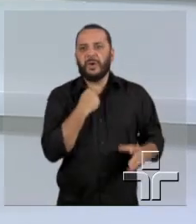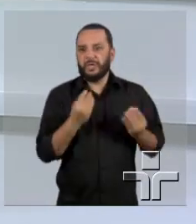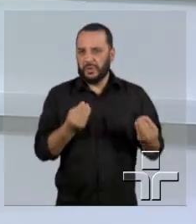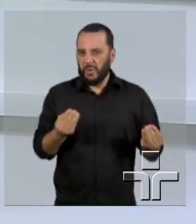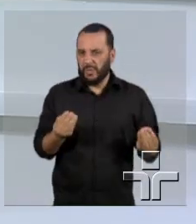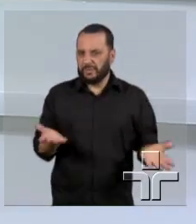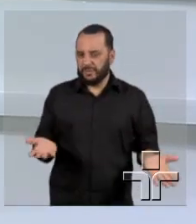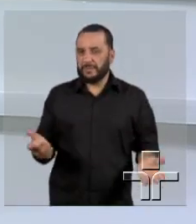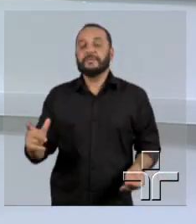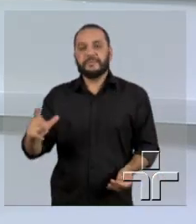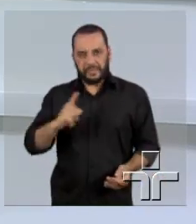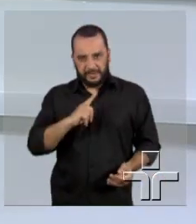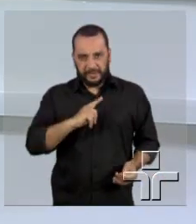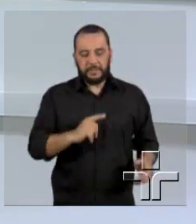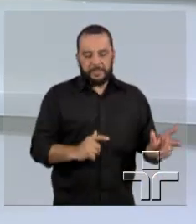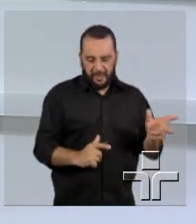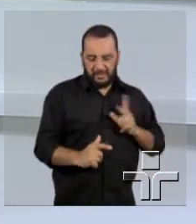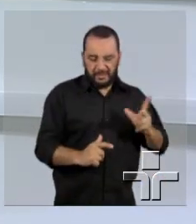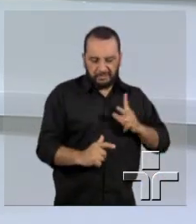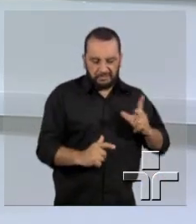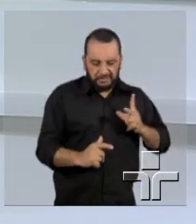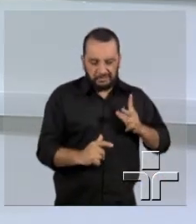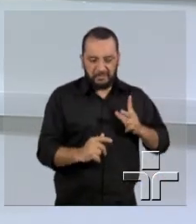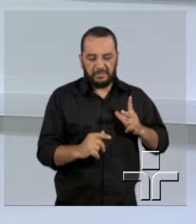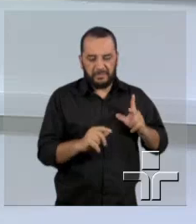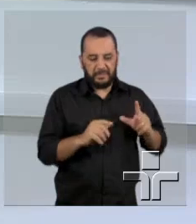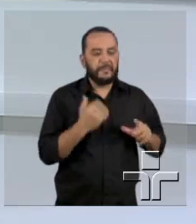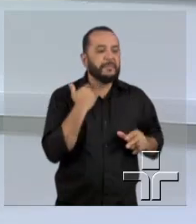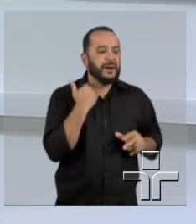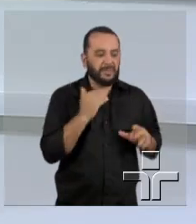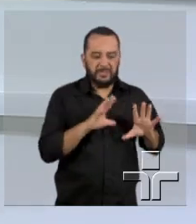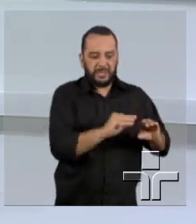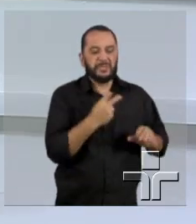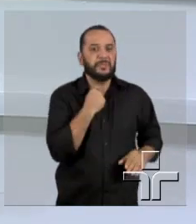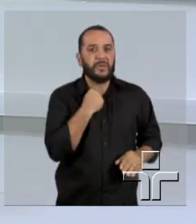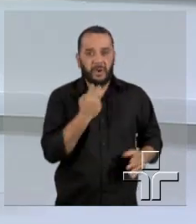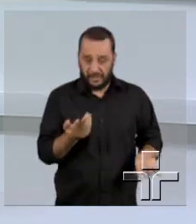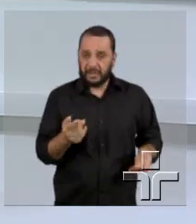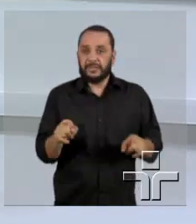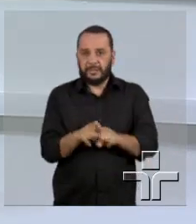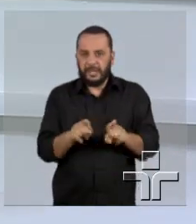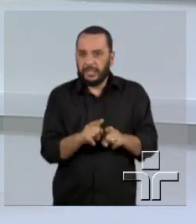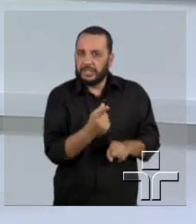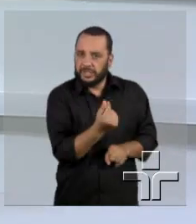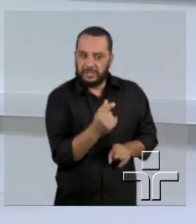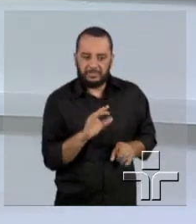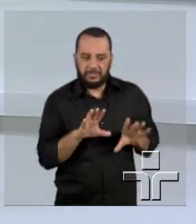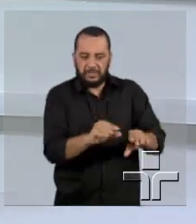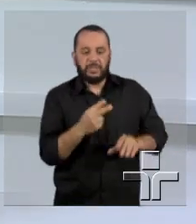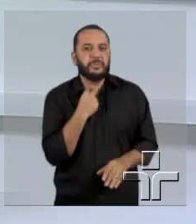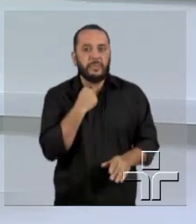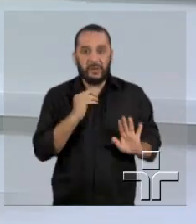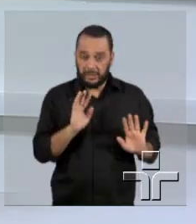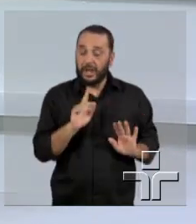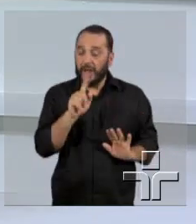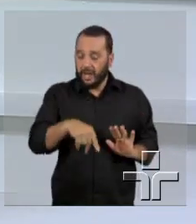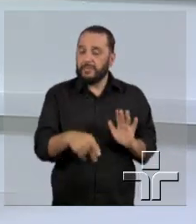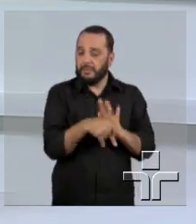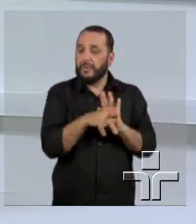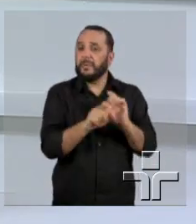um lado, o sigilo bancário e o sigilo fiscal também, porque a decisão do ministro Toffoli abarca as